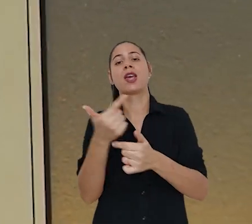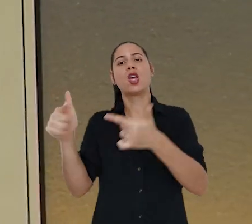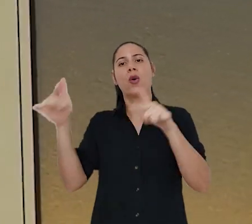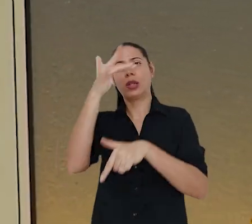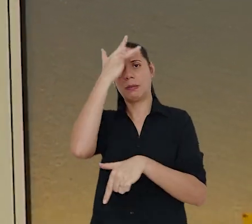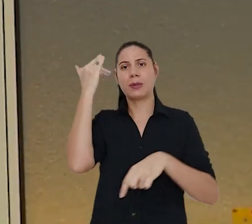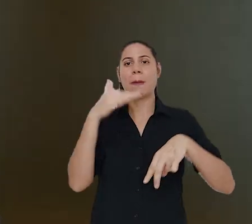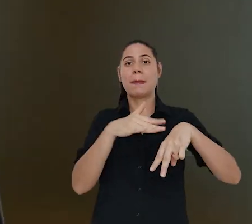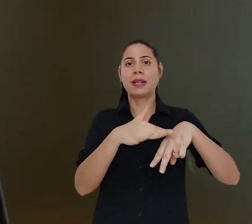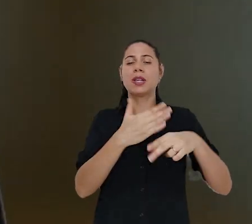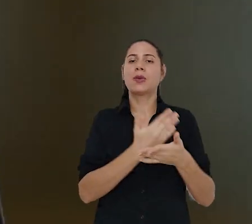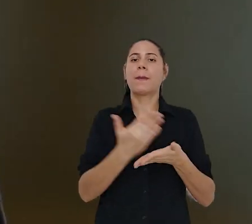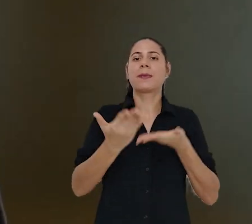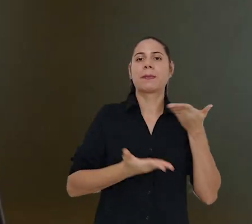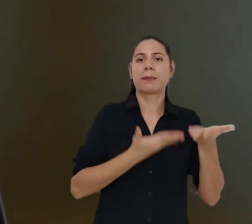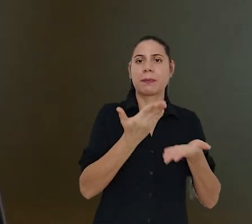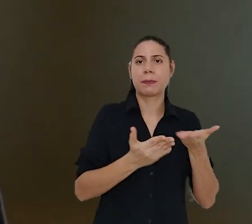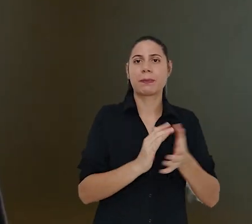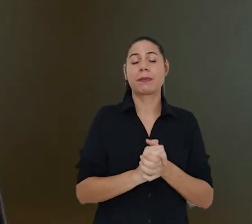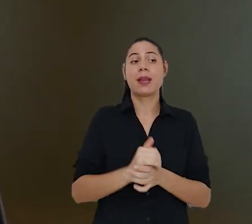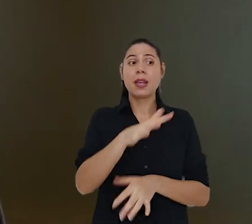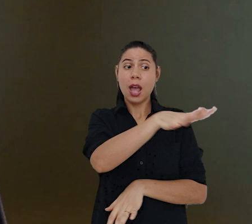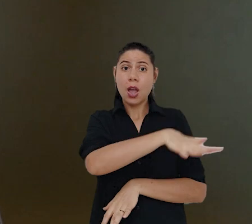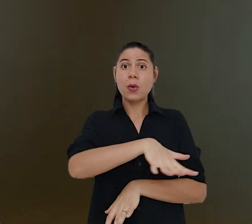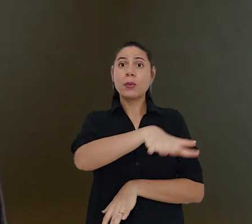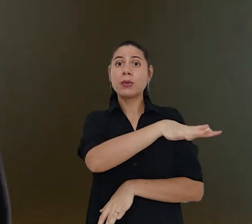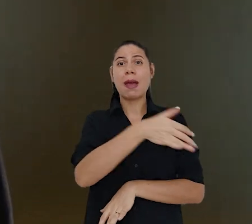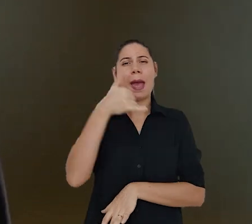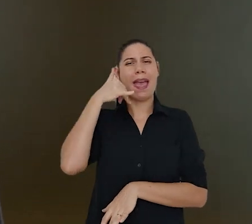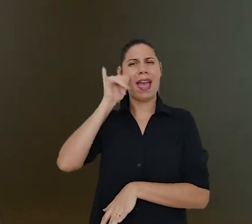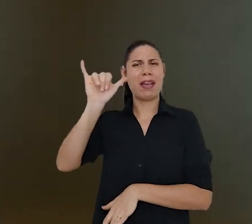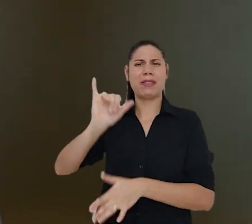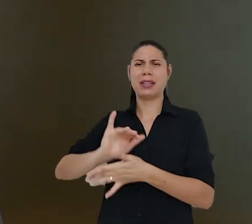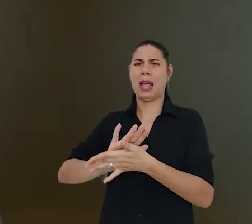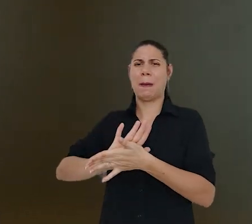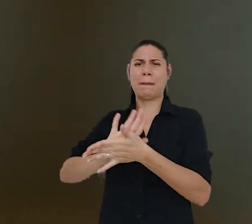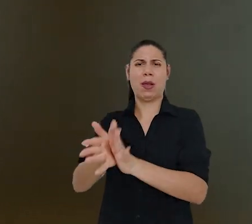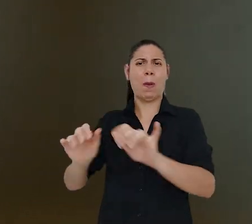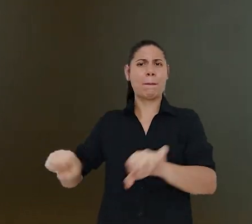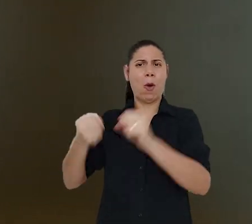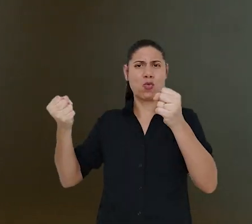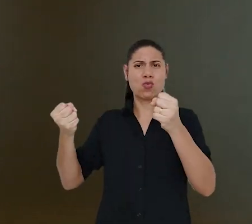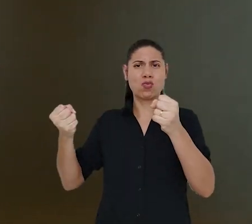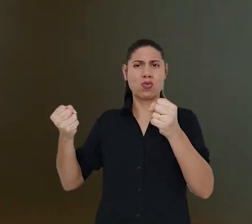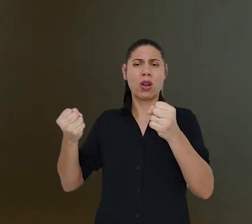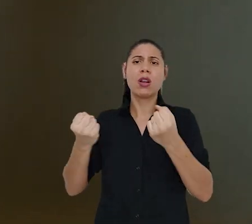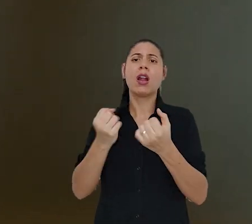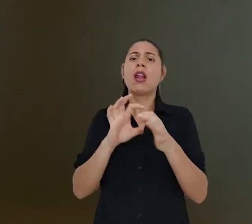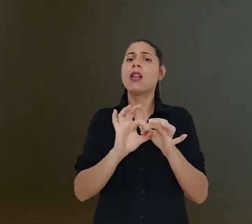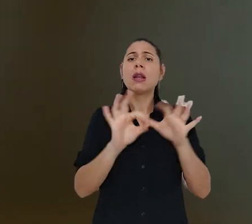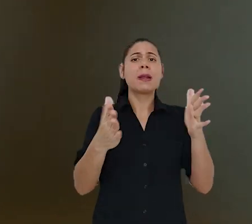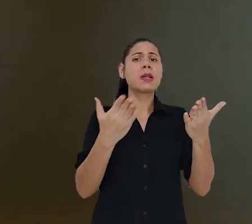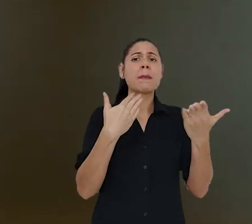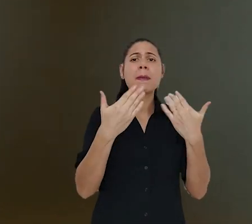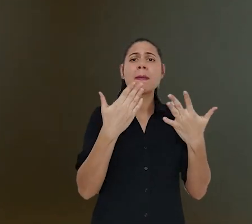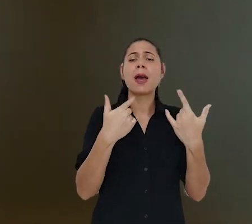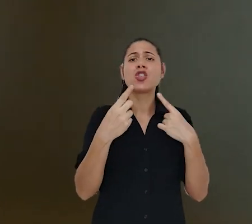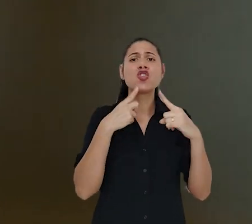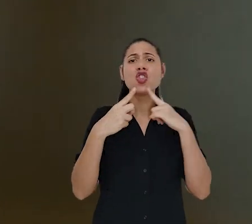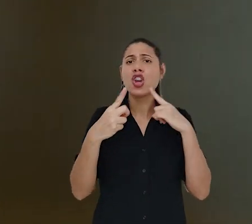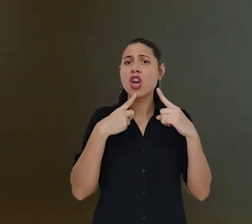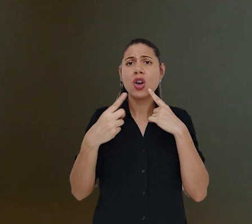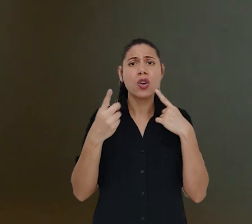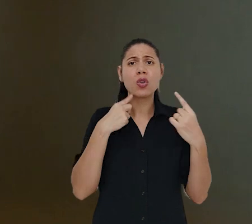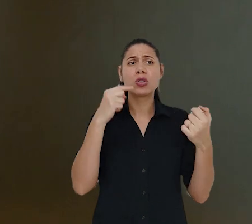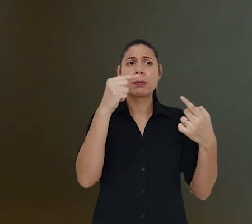começaram o tratamento. Primeiro, é um espaço para quebrar preconceitos e paradigmas e estabelecer um diálogo adulto sobre as